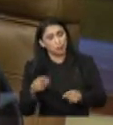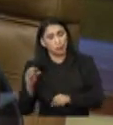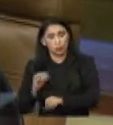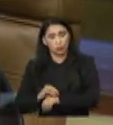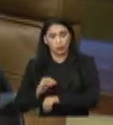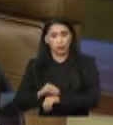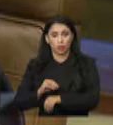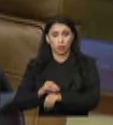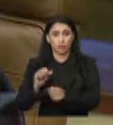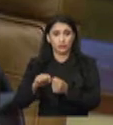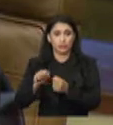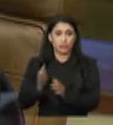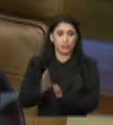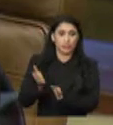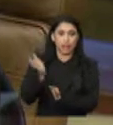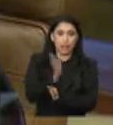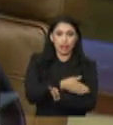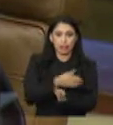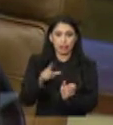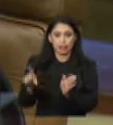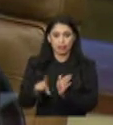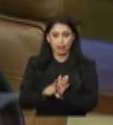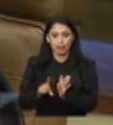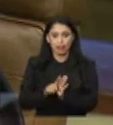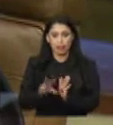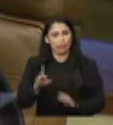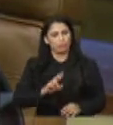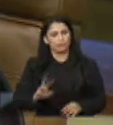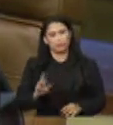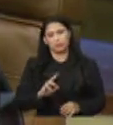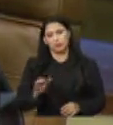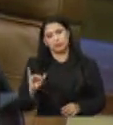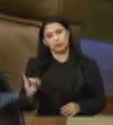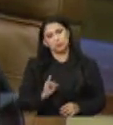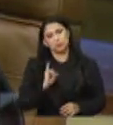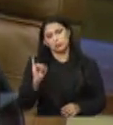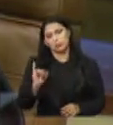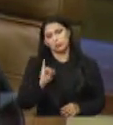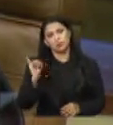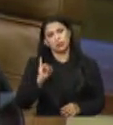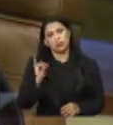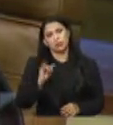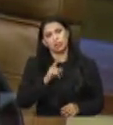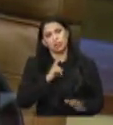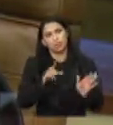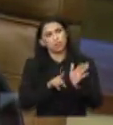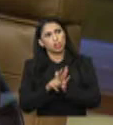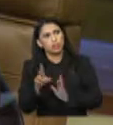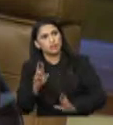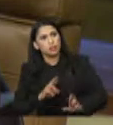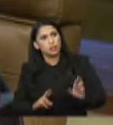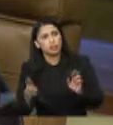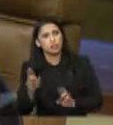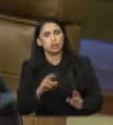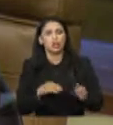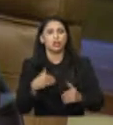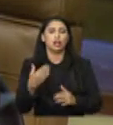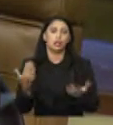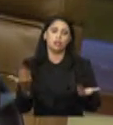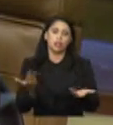praticadas antes de sua vigência não havendo importância a existência de investigação